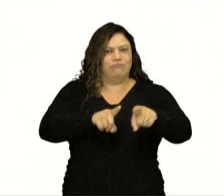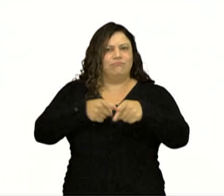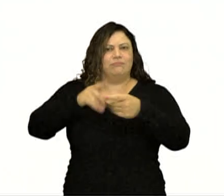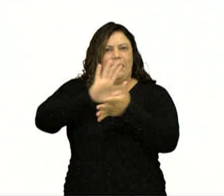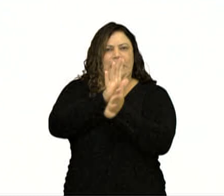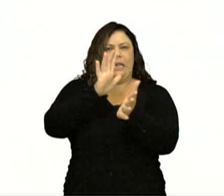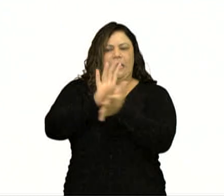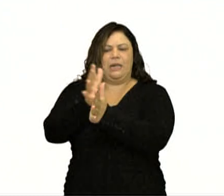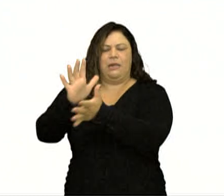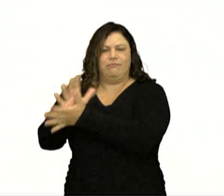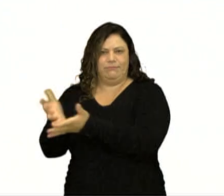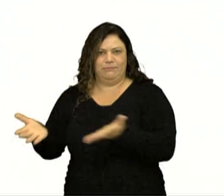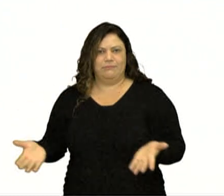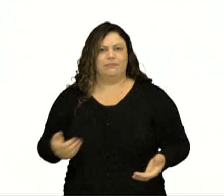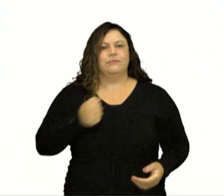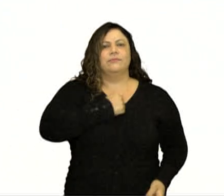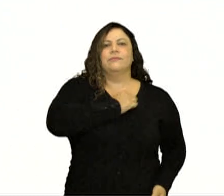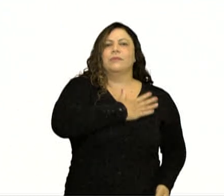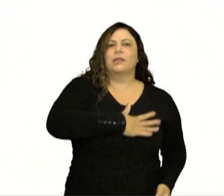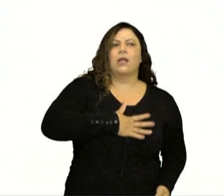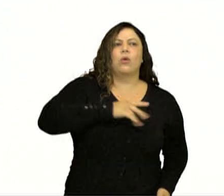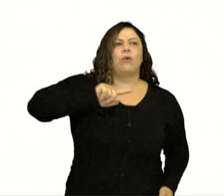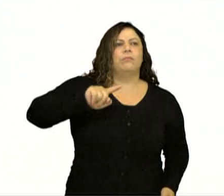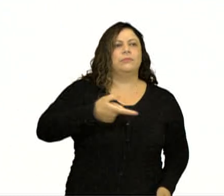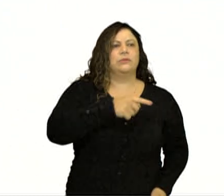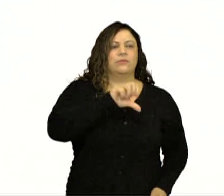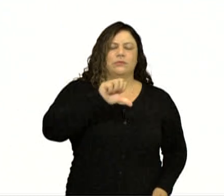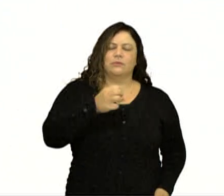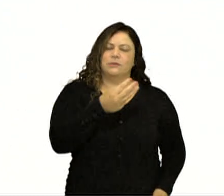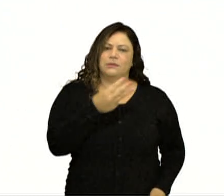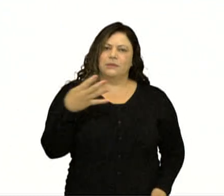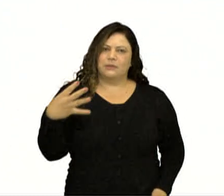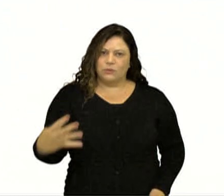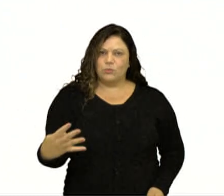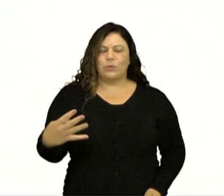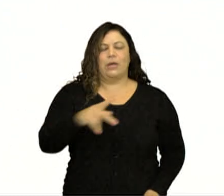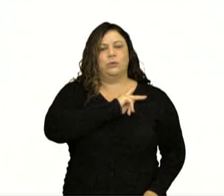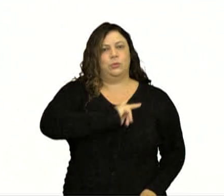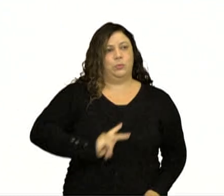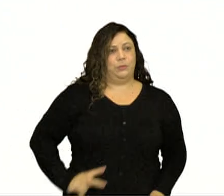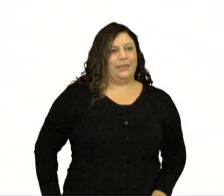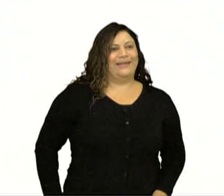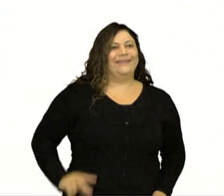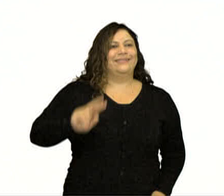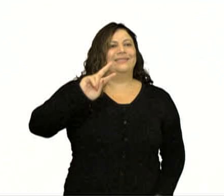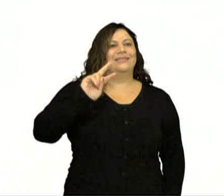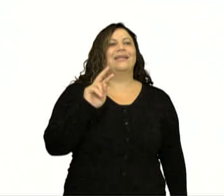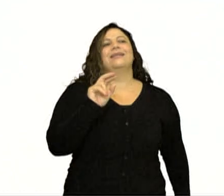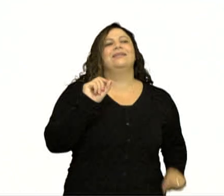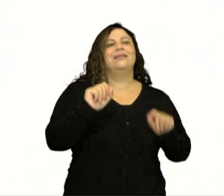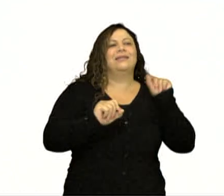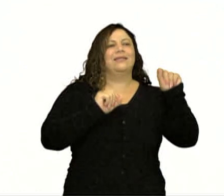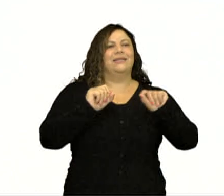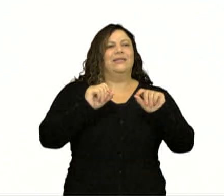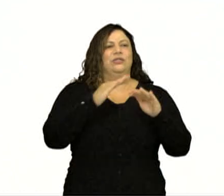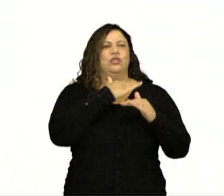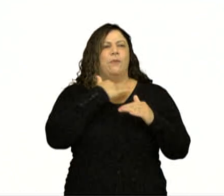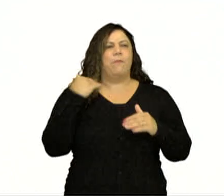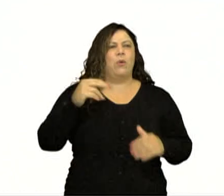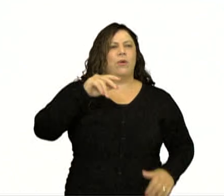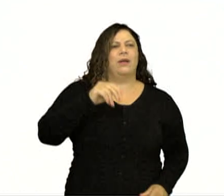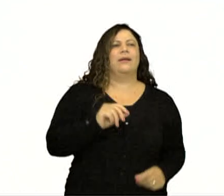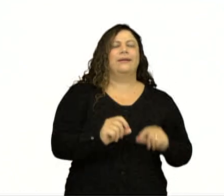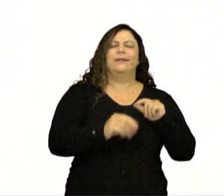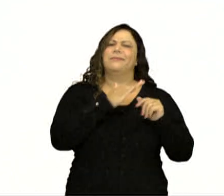Tá? Em agosto de 1934, o presidente Hindenburg morreu. E Hitler vai conseguir, através de uma votação, unir